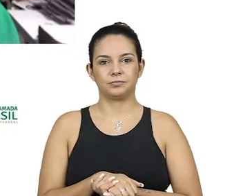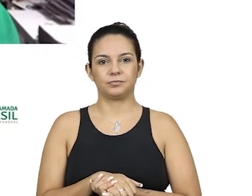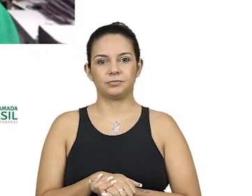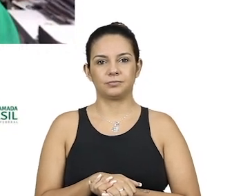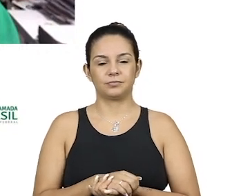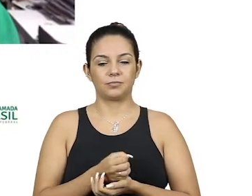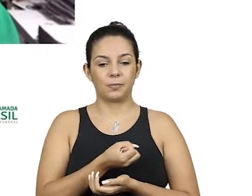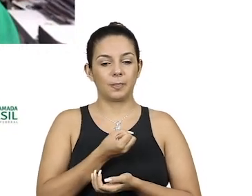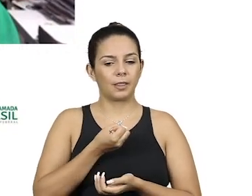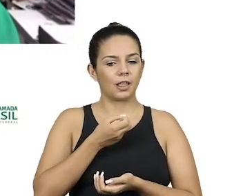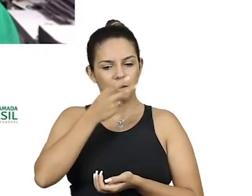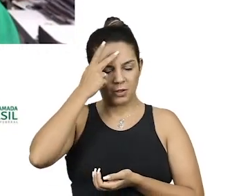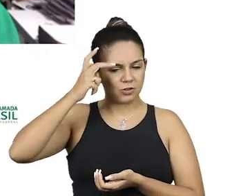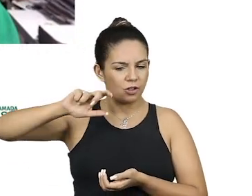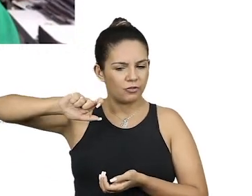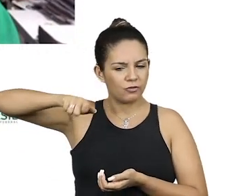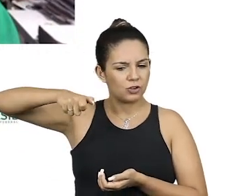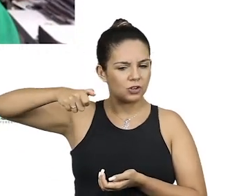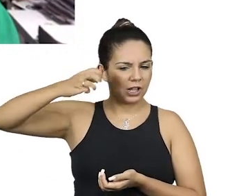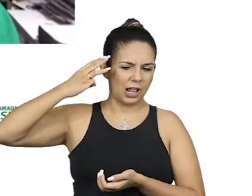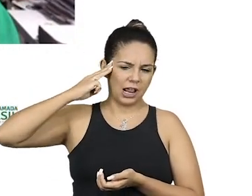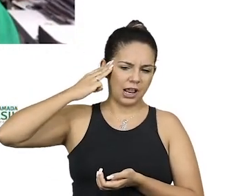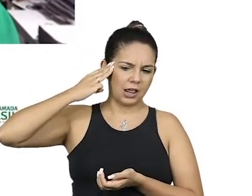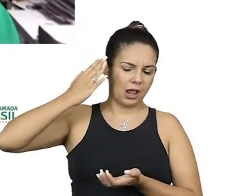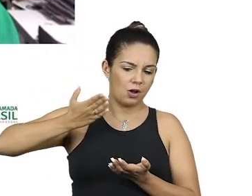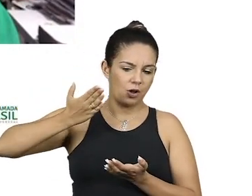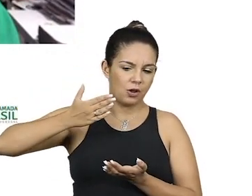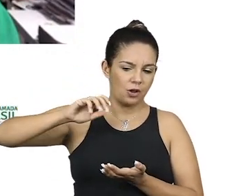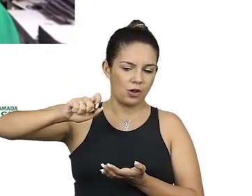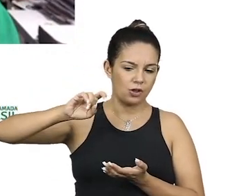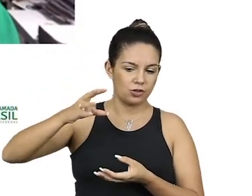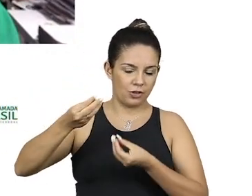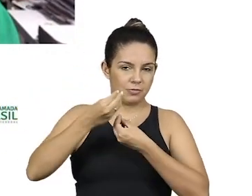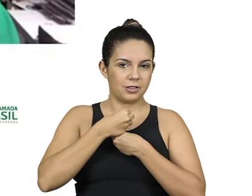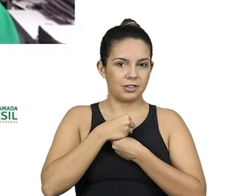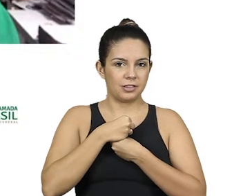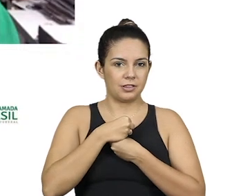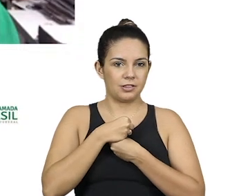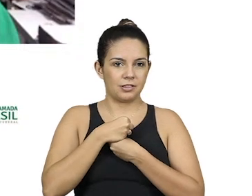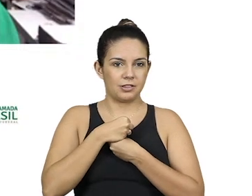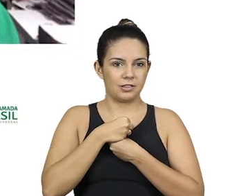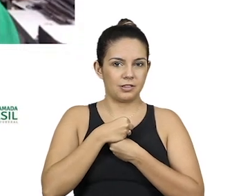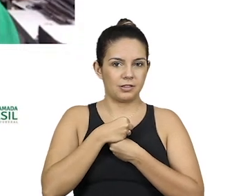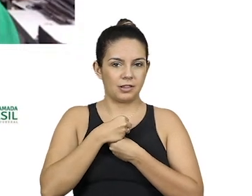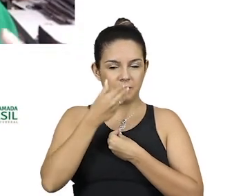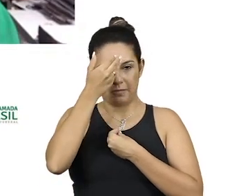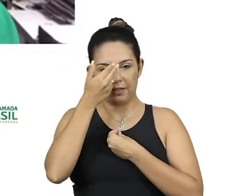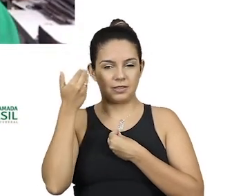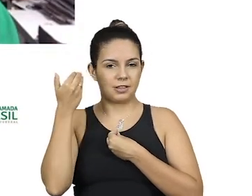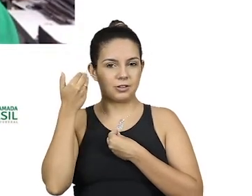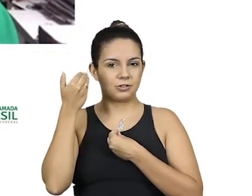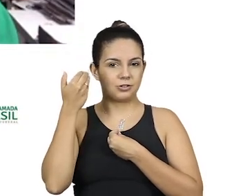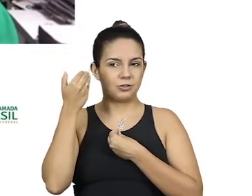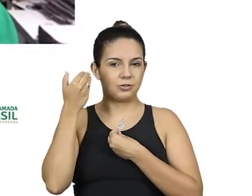Alguém fechou a torneira da memória, que agora só me entrega metade da história.